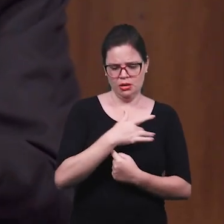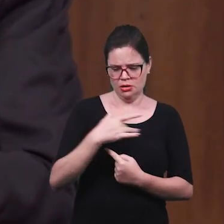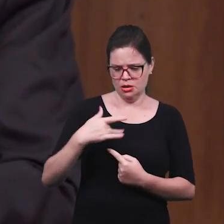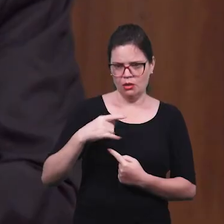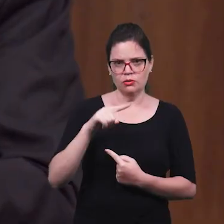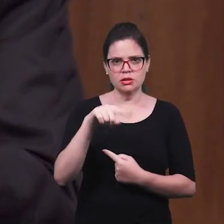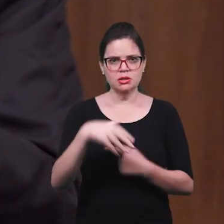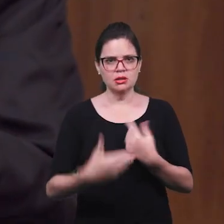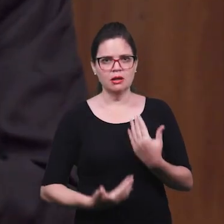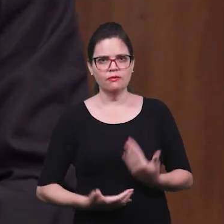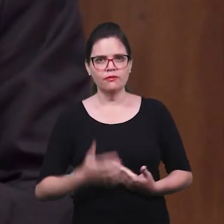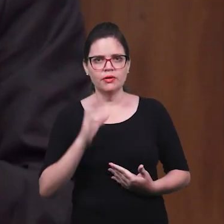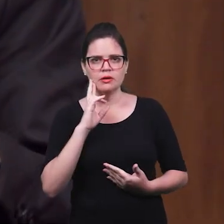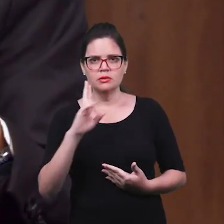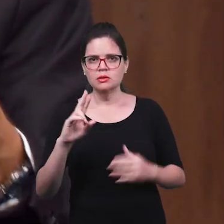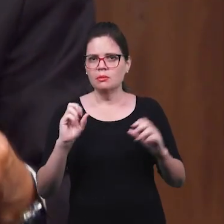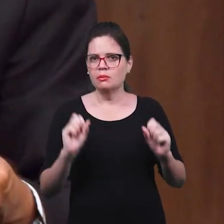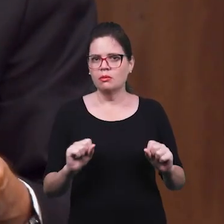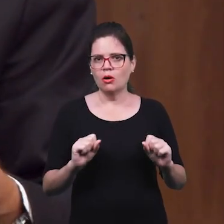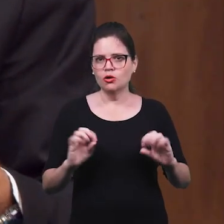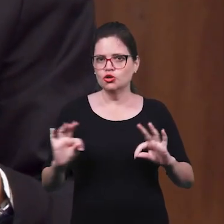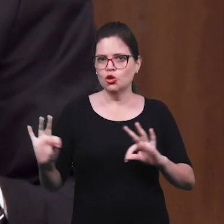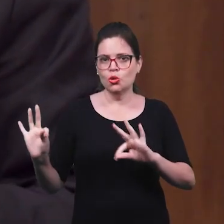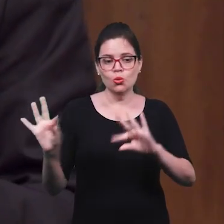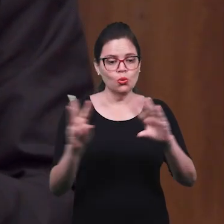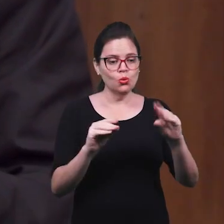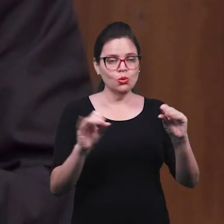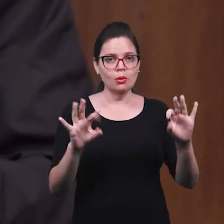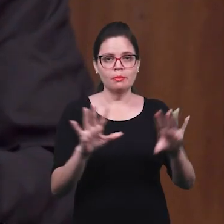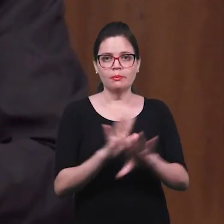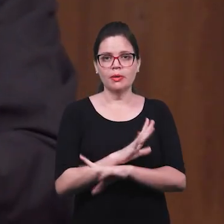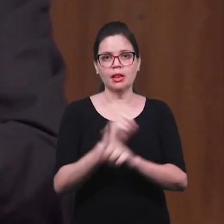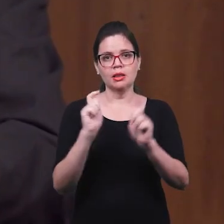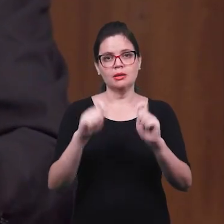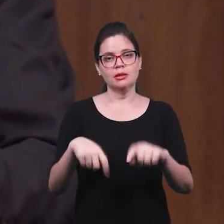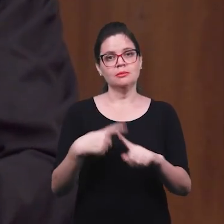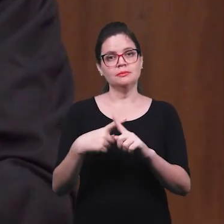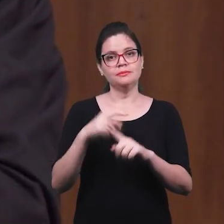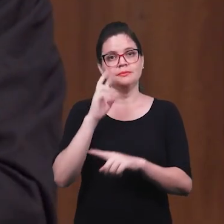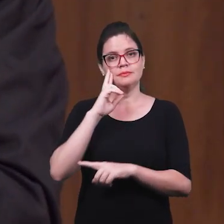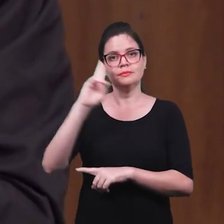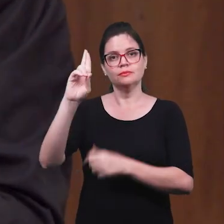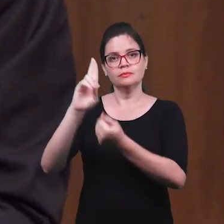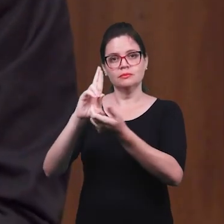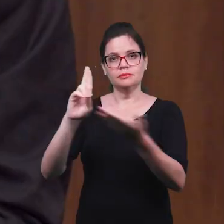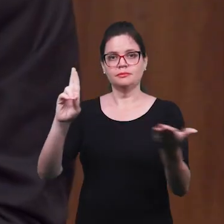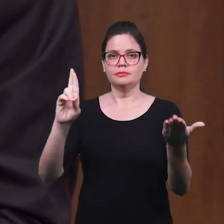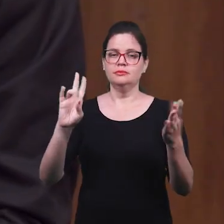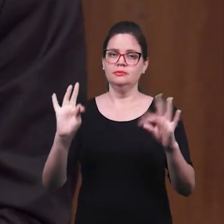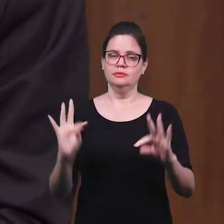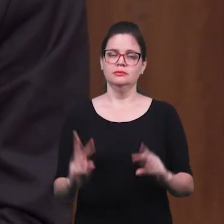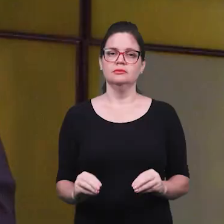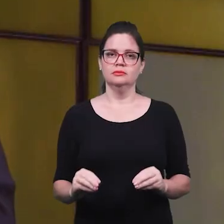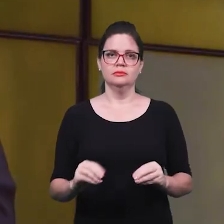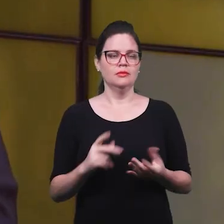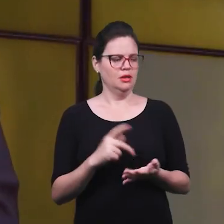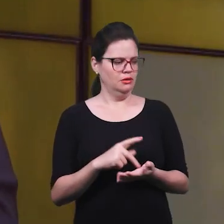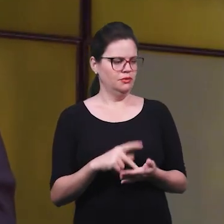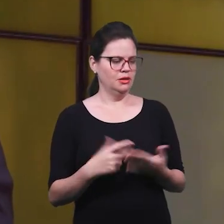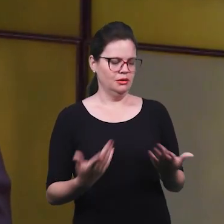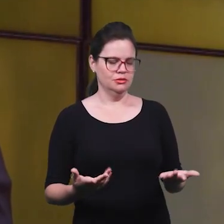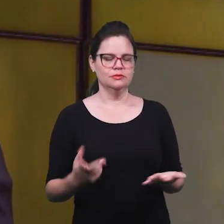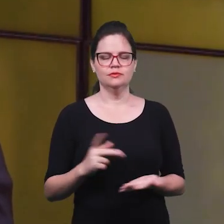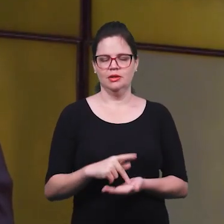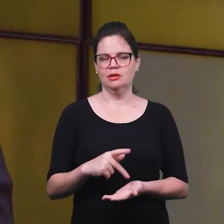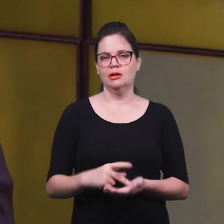ao Senhor e você pode ter uma família estruturada. A bênção do Senhor é tudo isso, não é verdade? É verdade, pastor